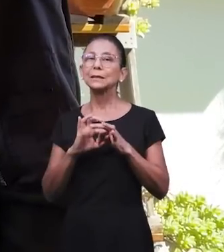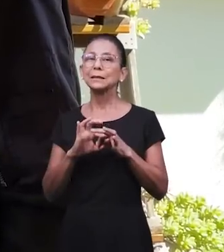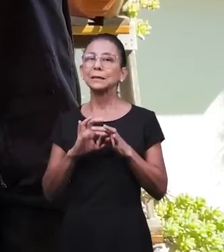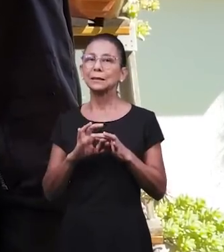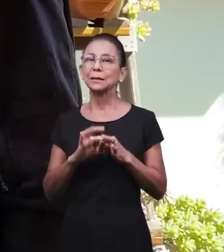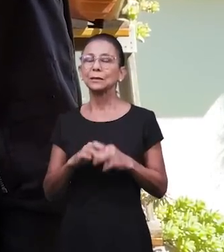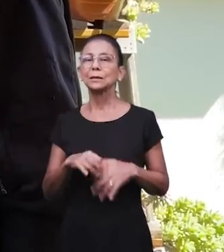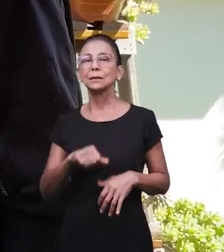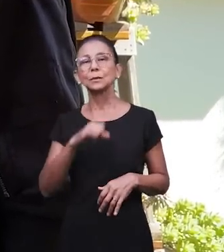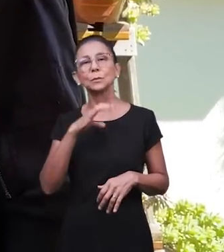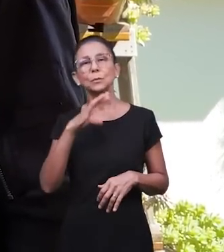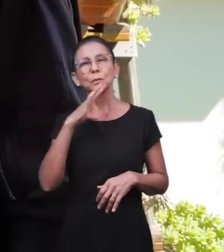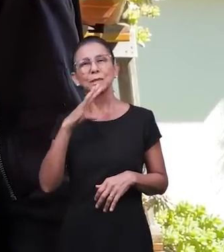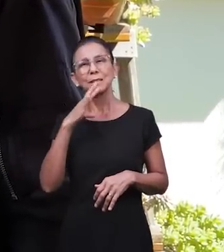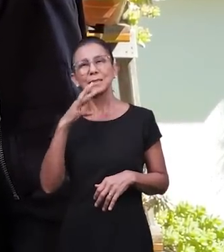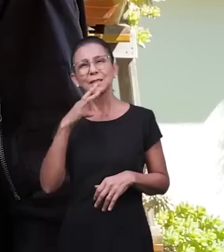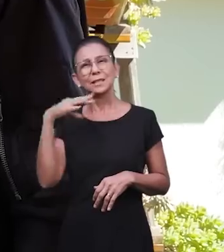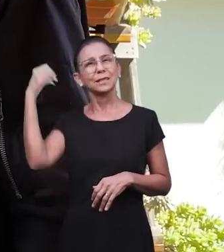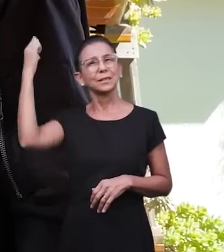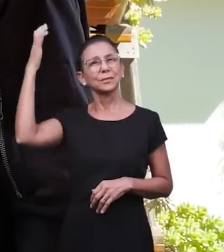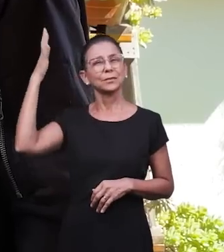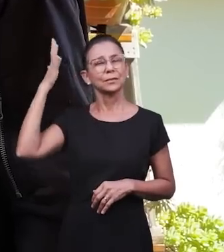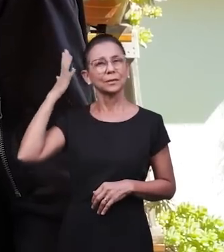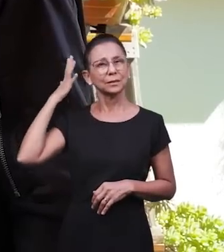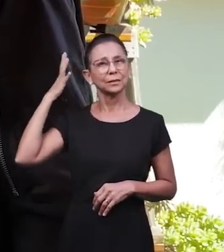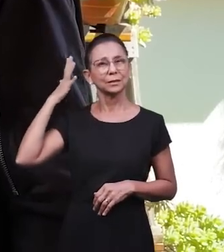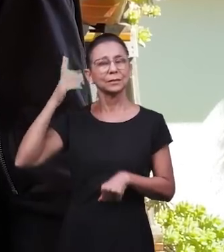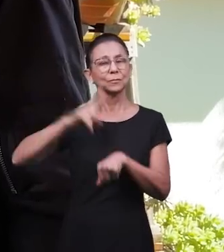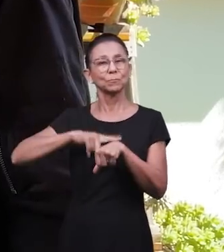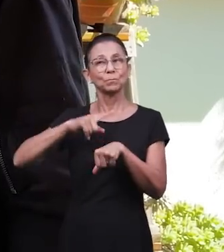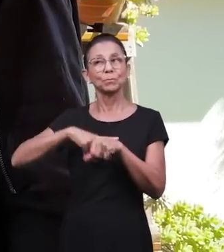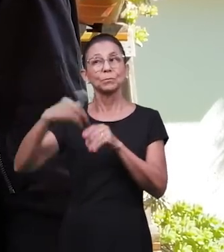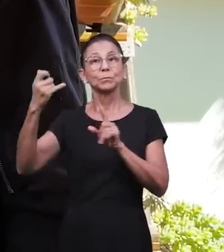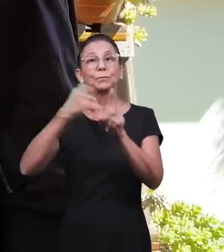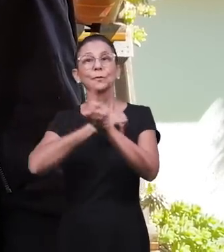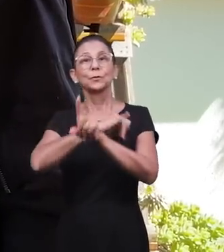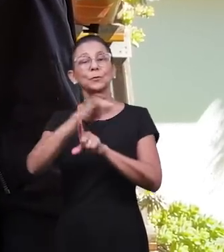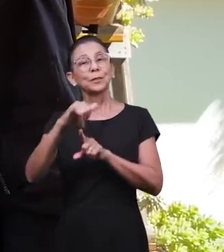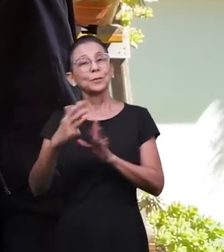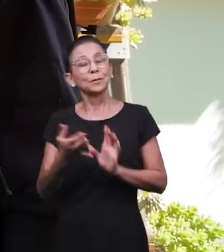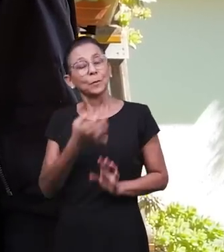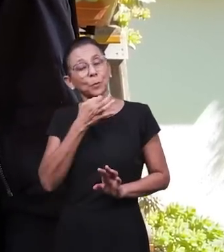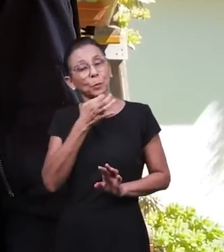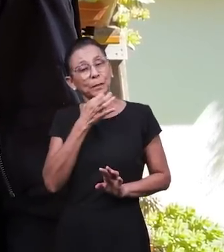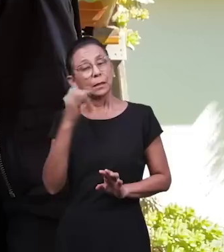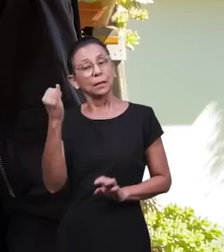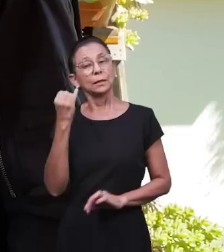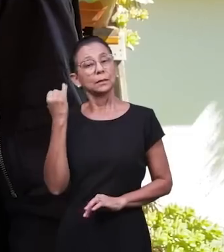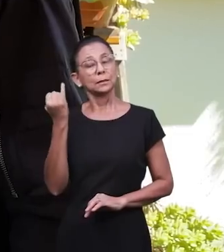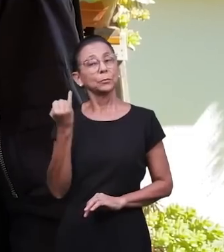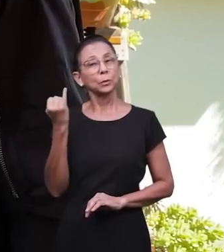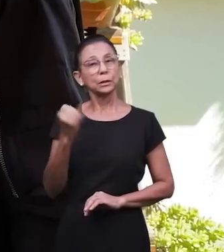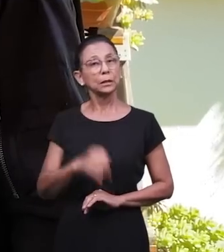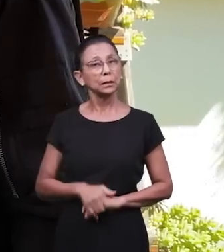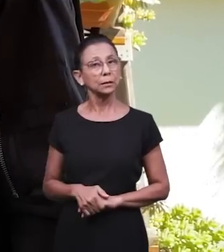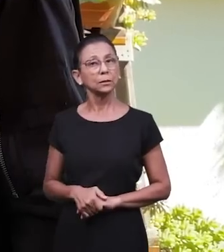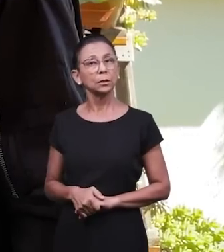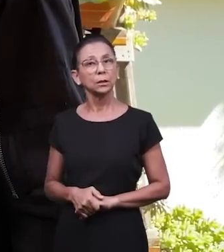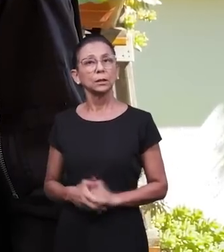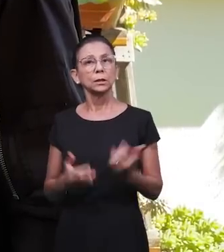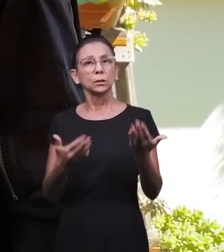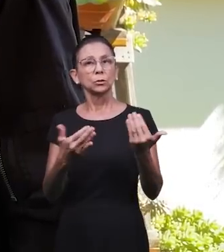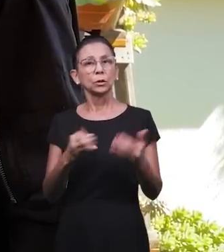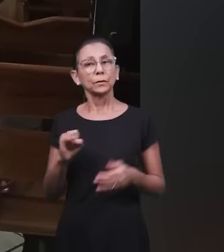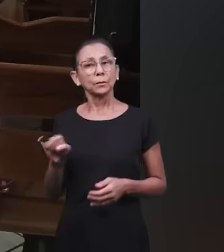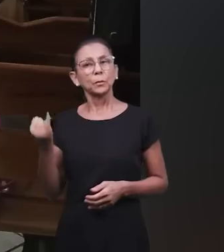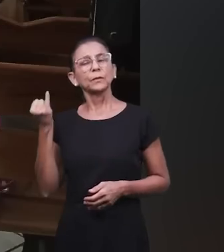Esse conhecimento da revelação, né? Desse momento profético, isso para mim é muito importante e os jovens estão aproveitando